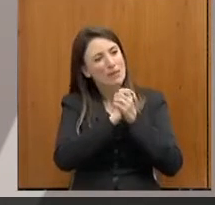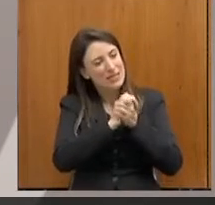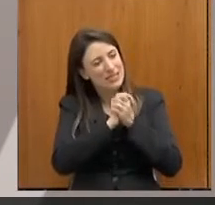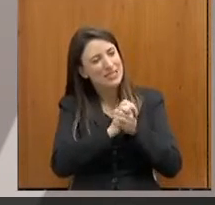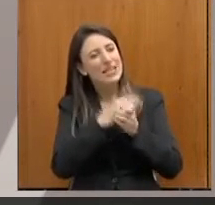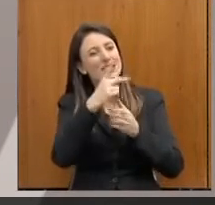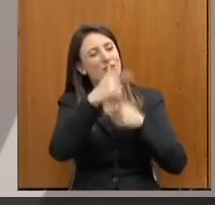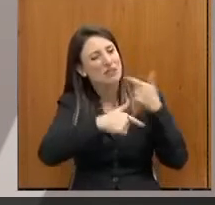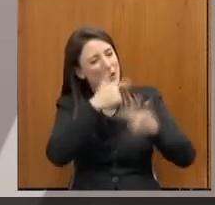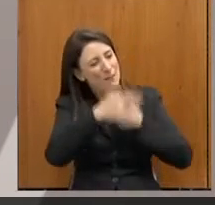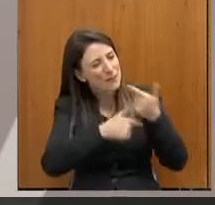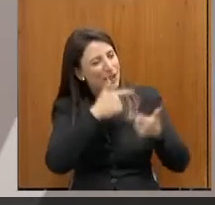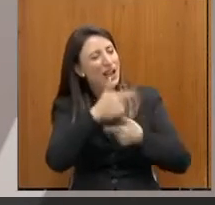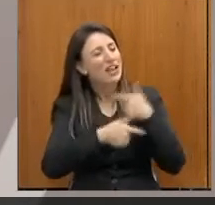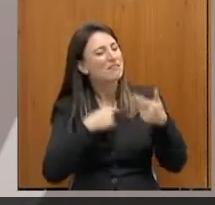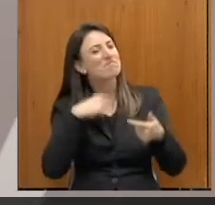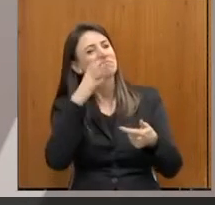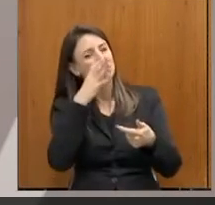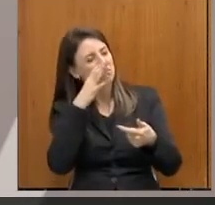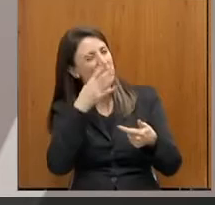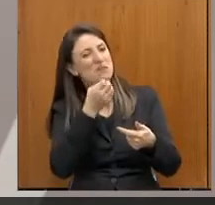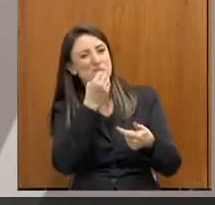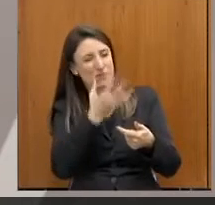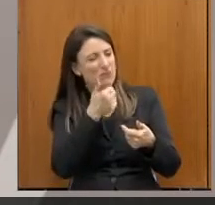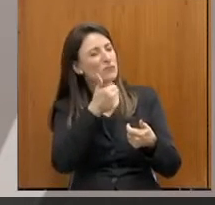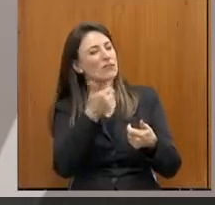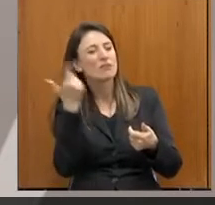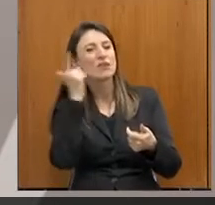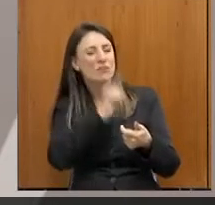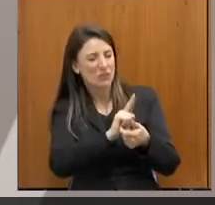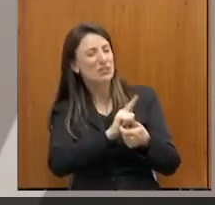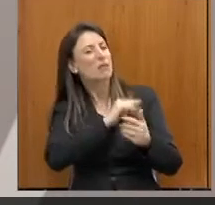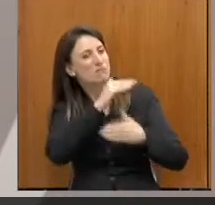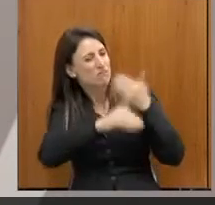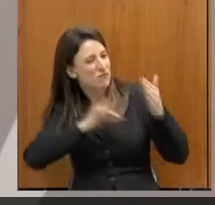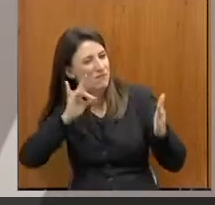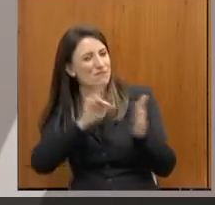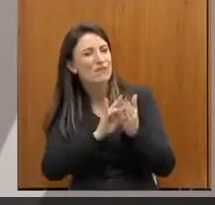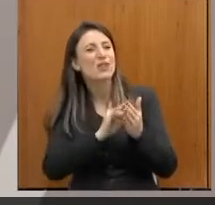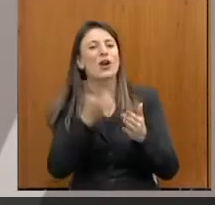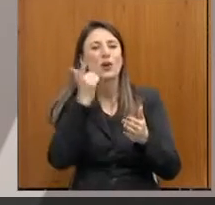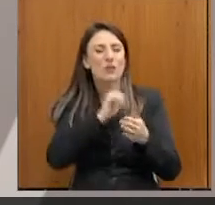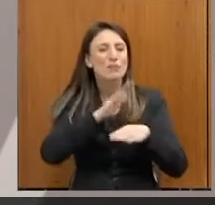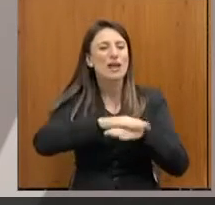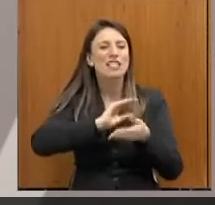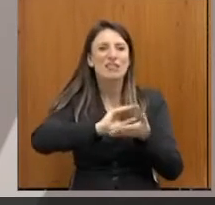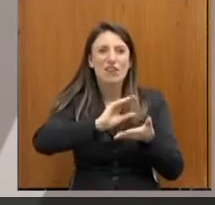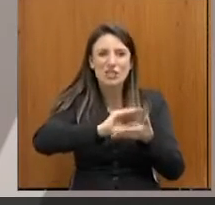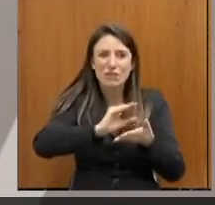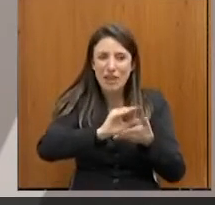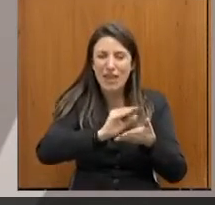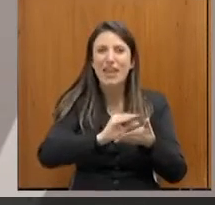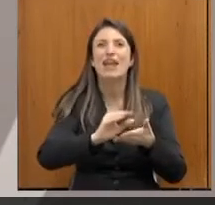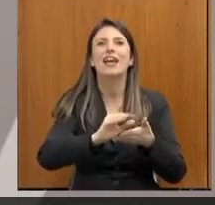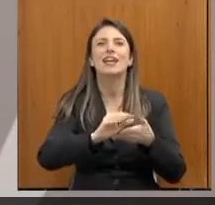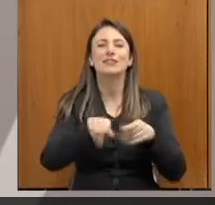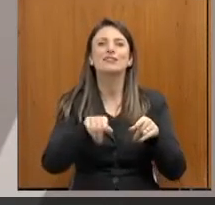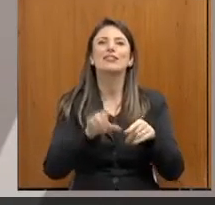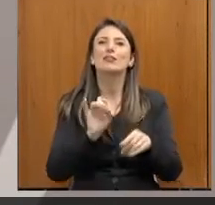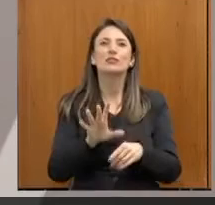pasta que tem sido de uma eficiência de uma eficácia incríveis atrair investimento mas não apenas